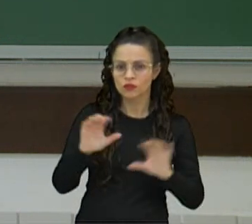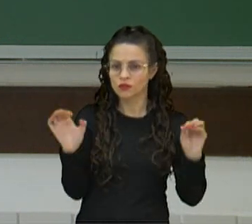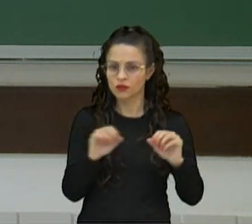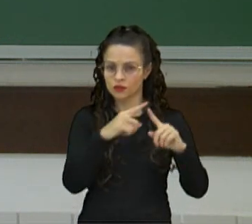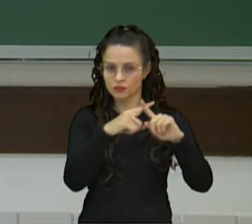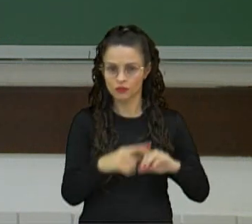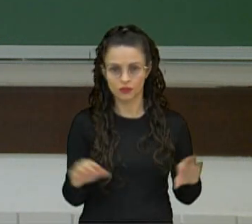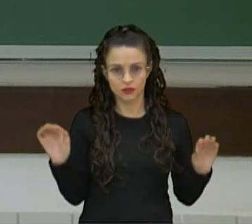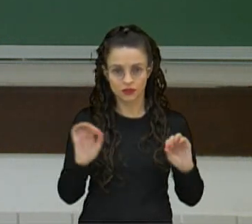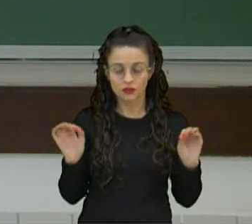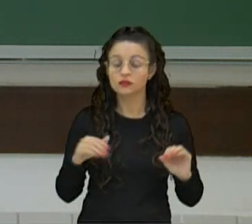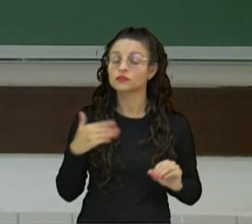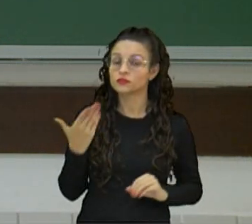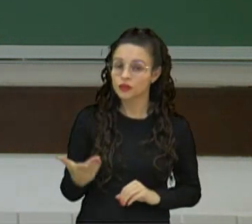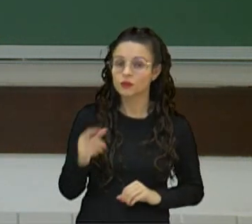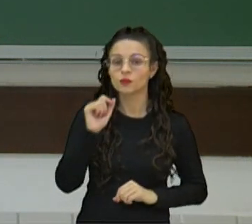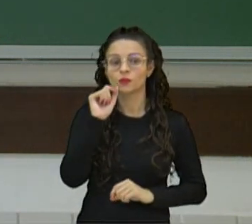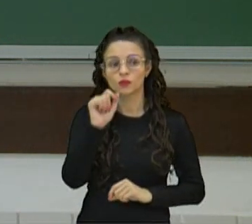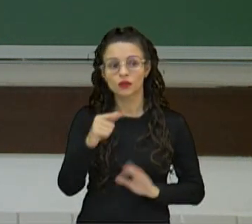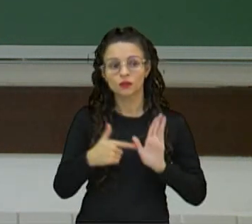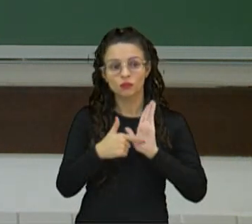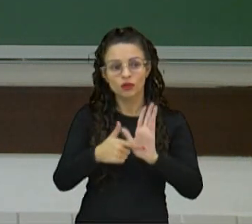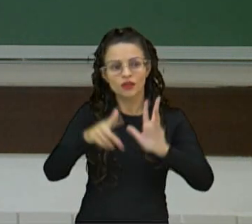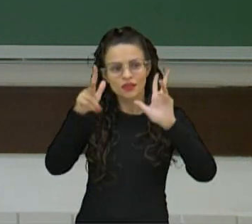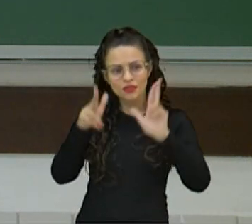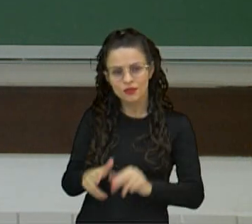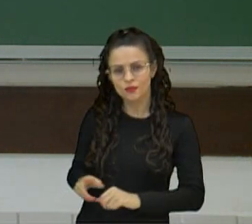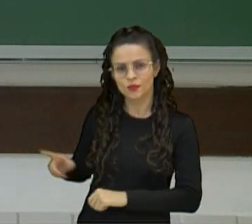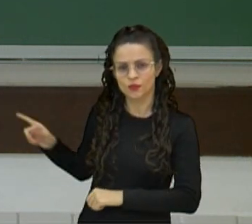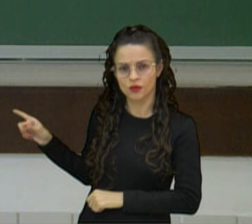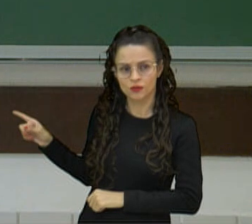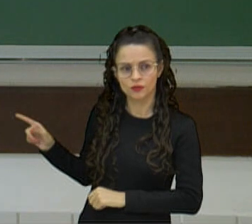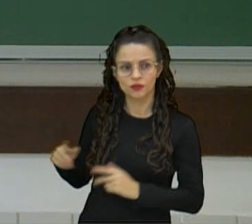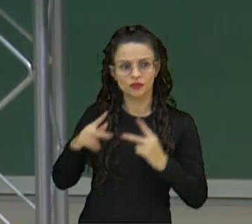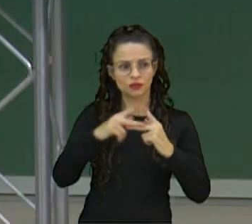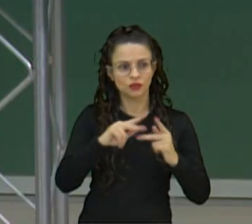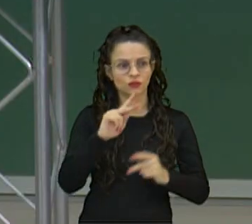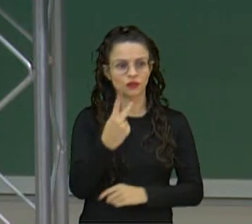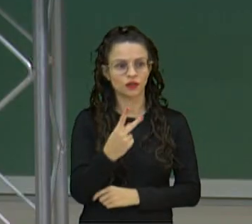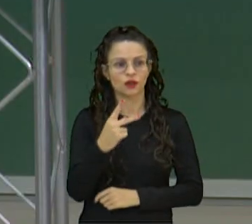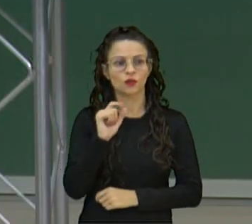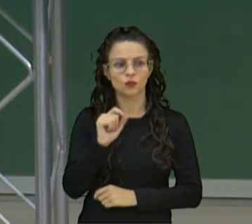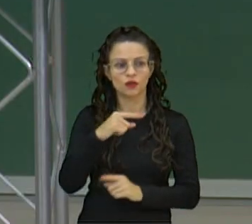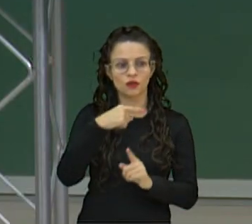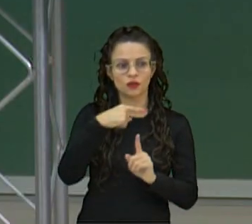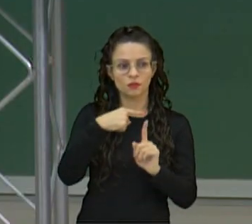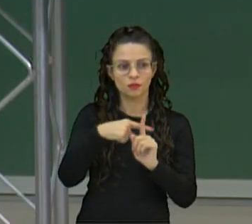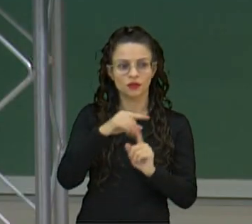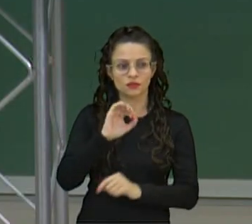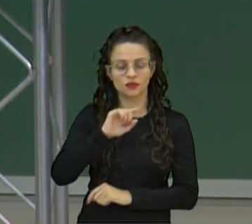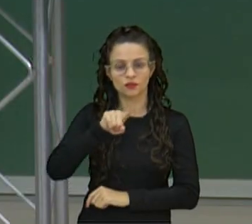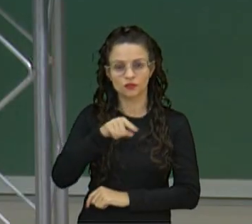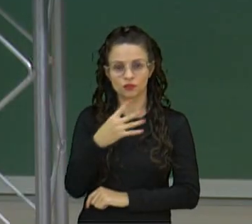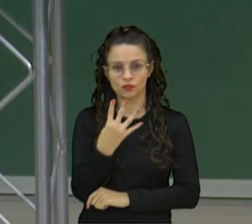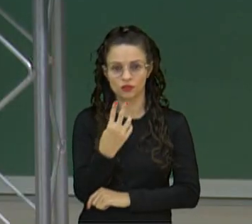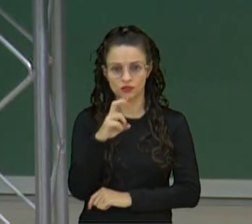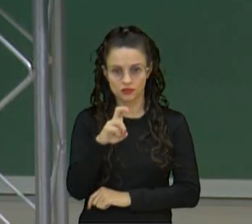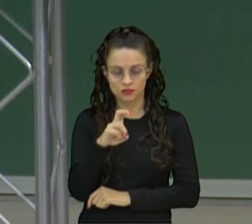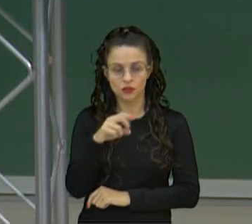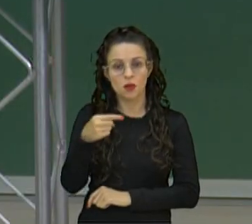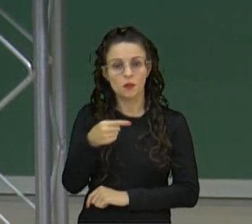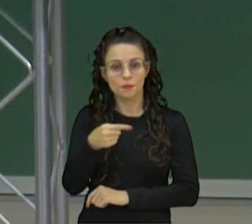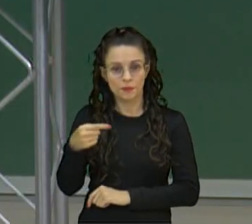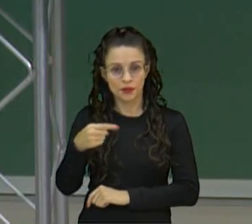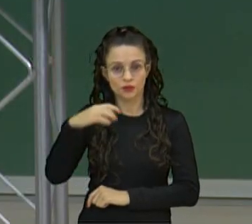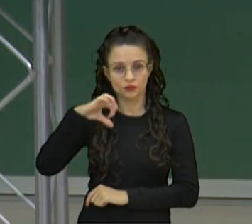multiplicar, então vou usar os valores como eles aparecem aqui. ΔH igual a mais 0,45 com menos